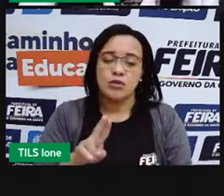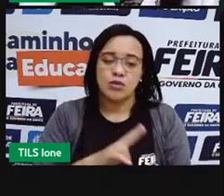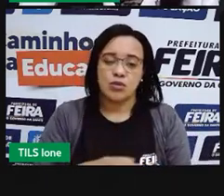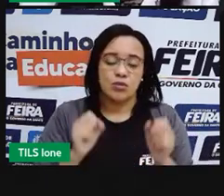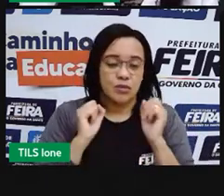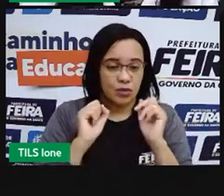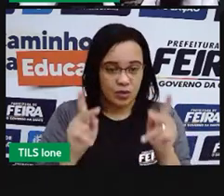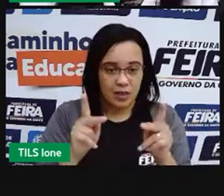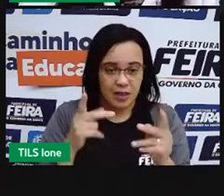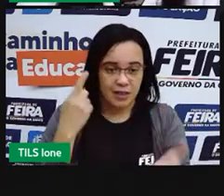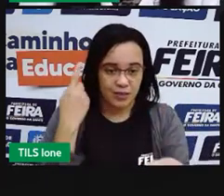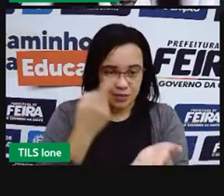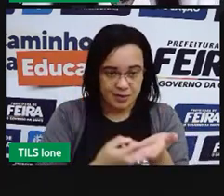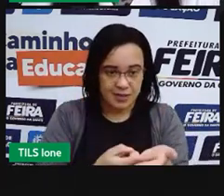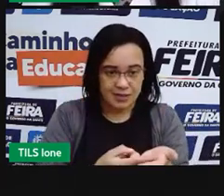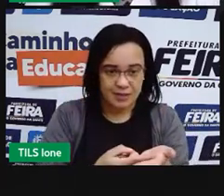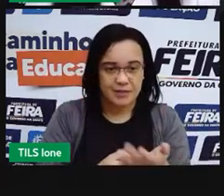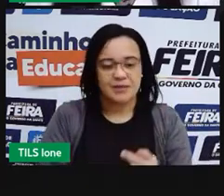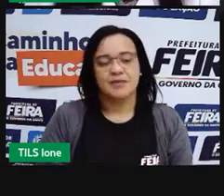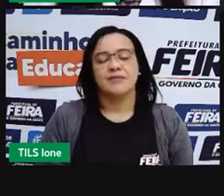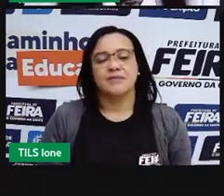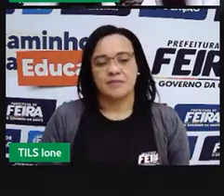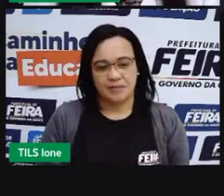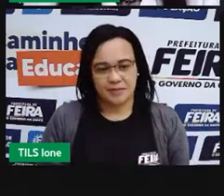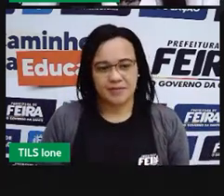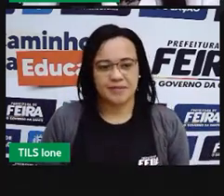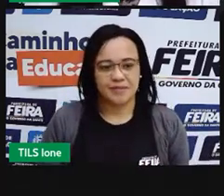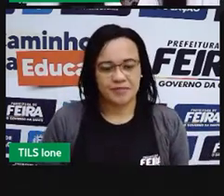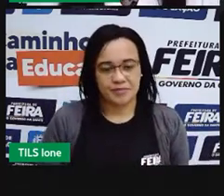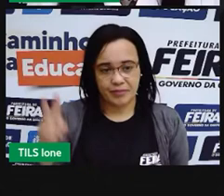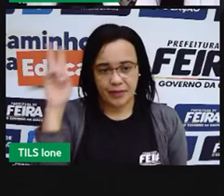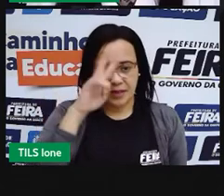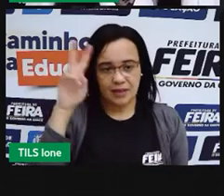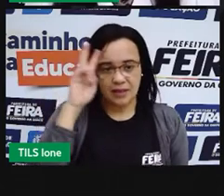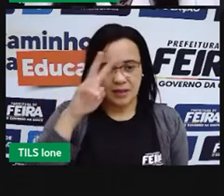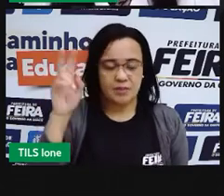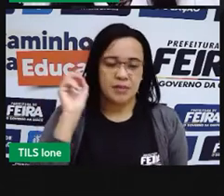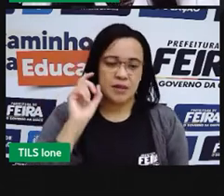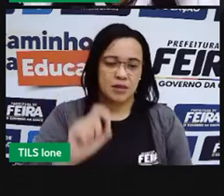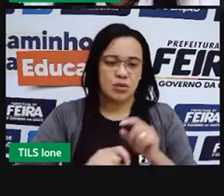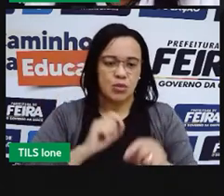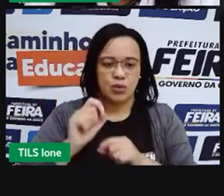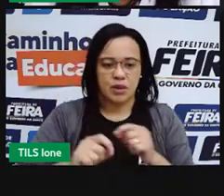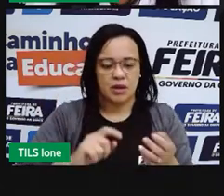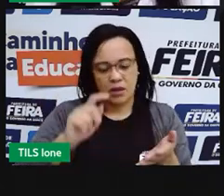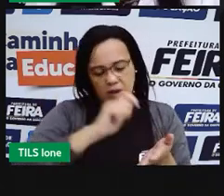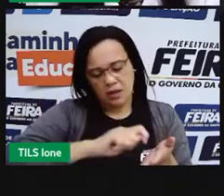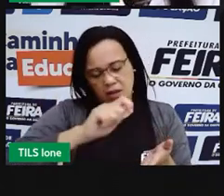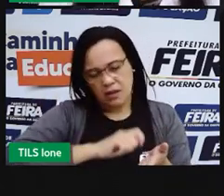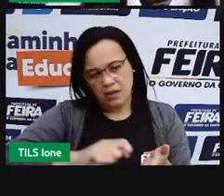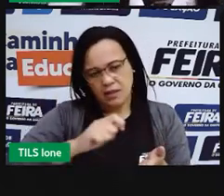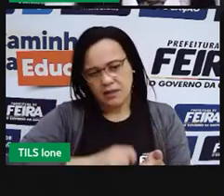Combinado? Lembrando de iniciar a escrita aí com a letra